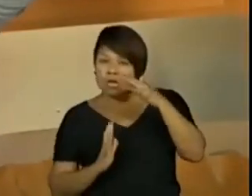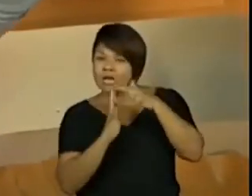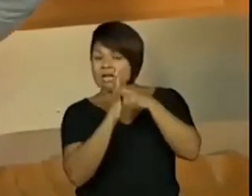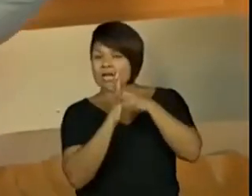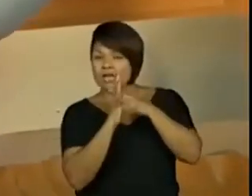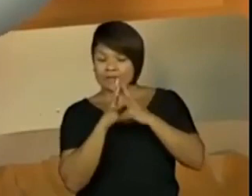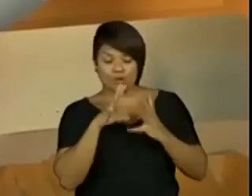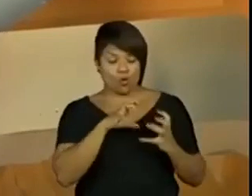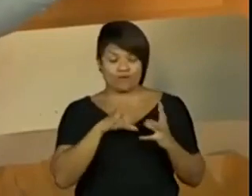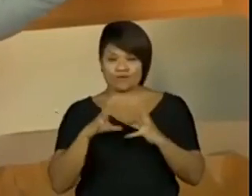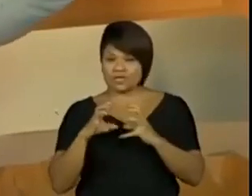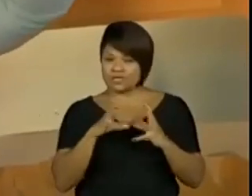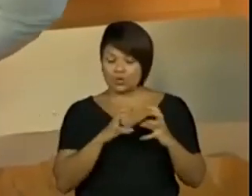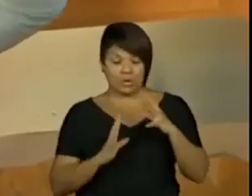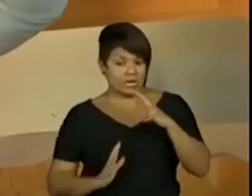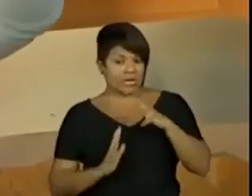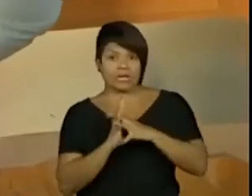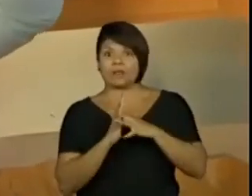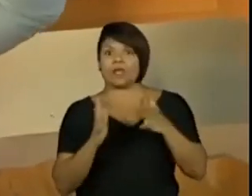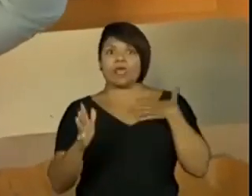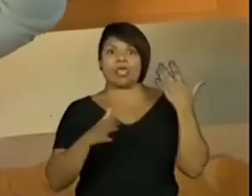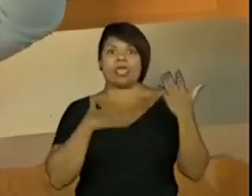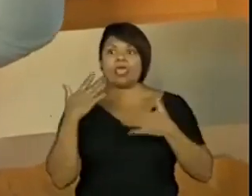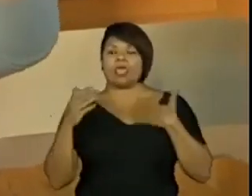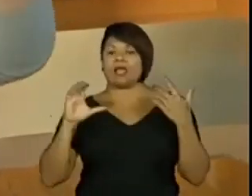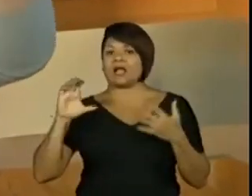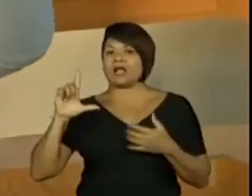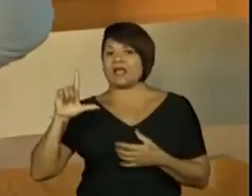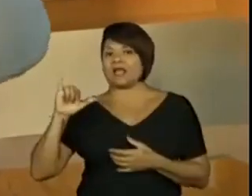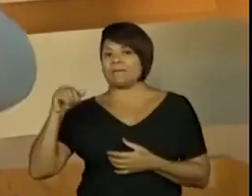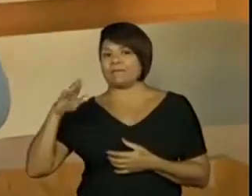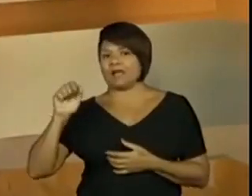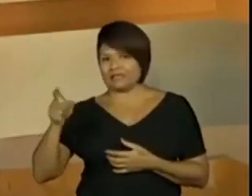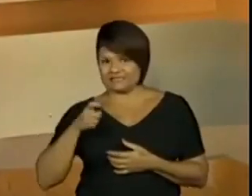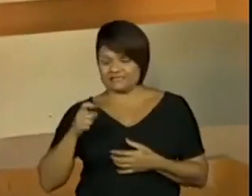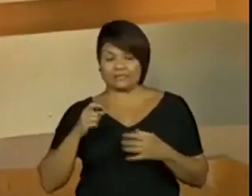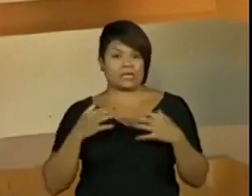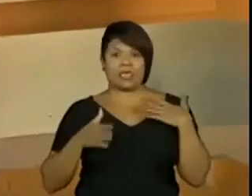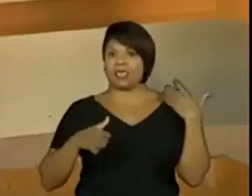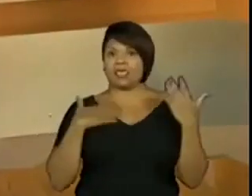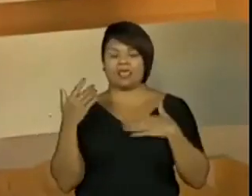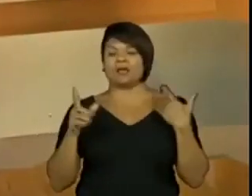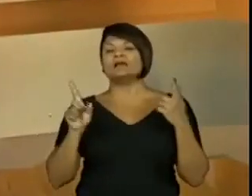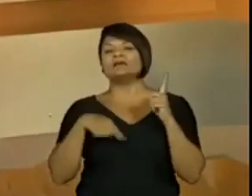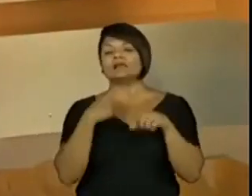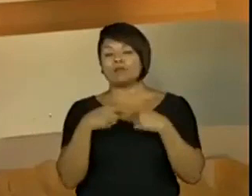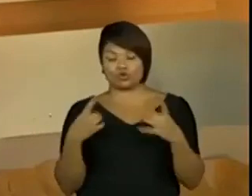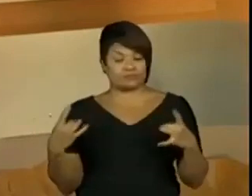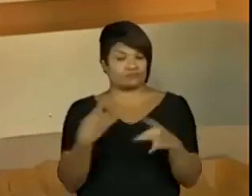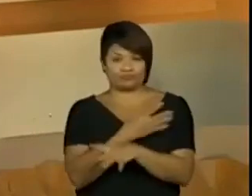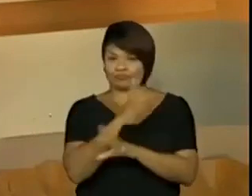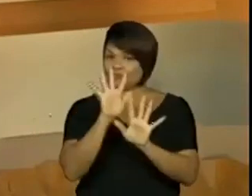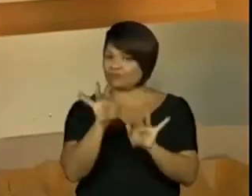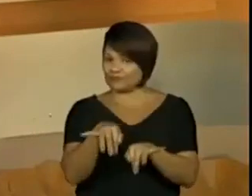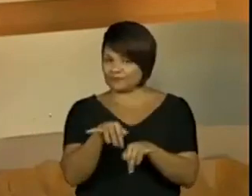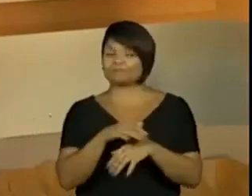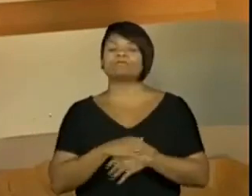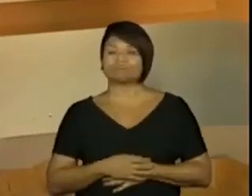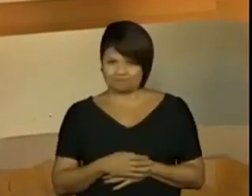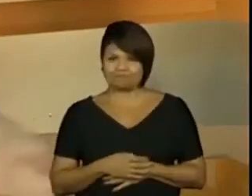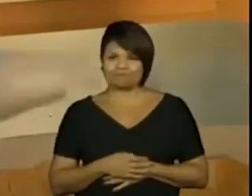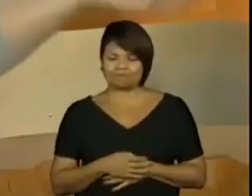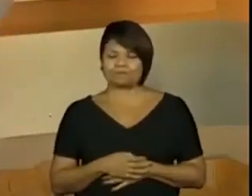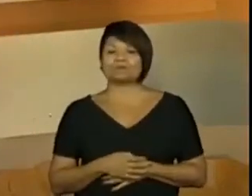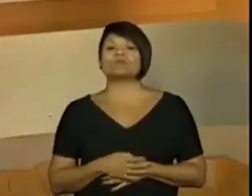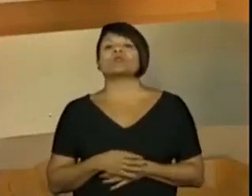onde acontece algo que assusta, espanta todos, e depois o desfecho, o término, culmina numa